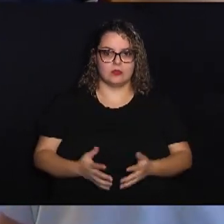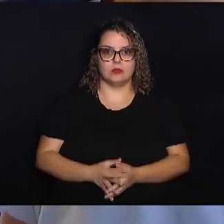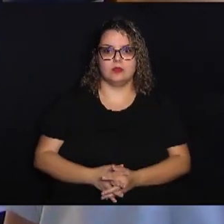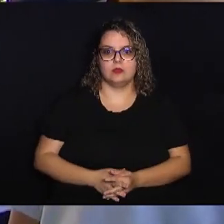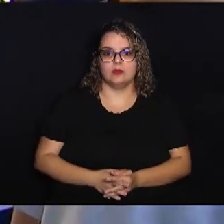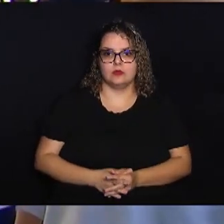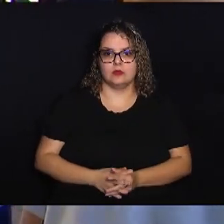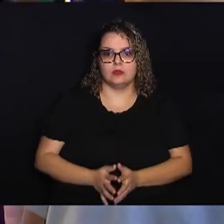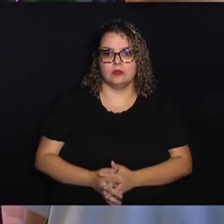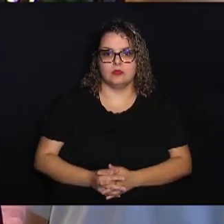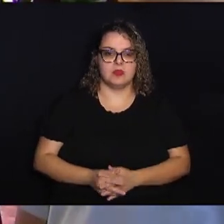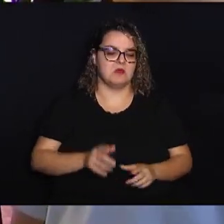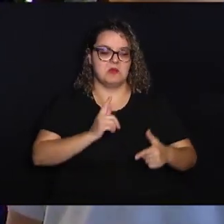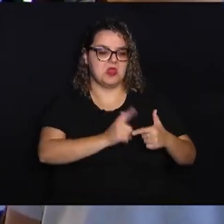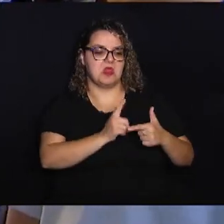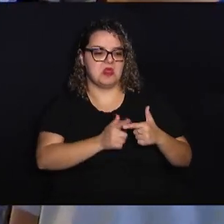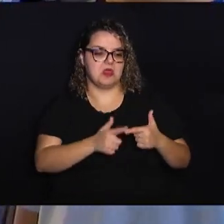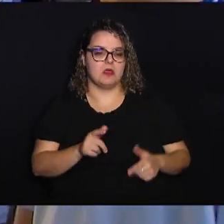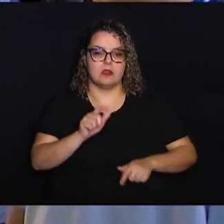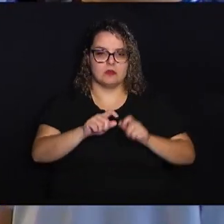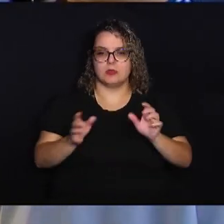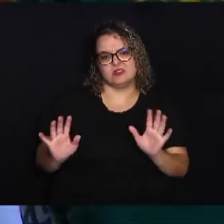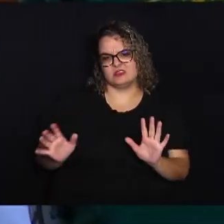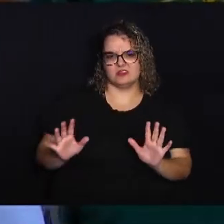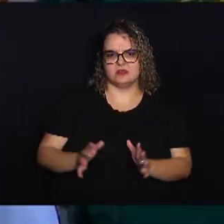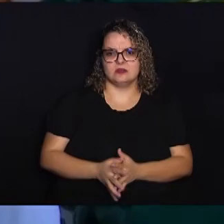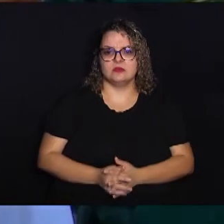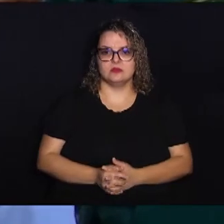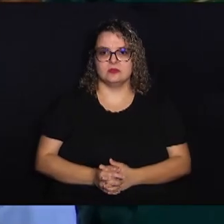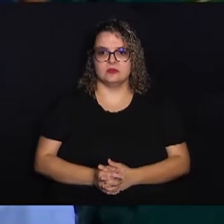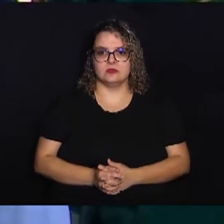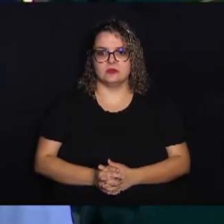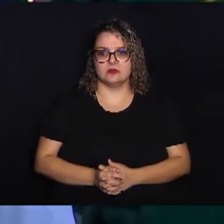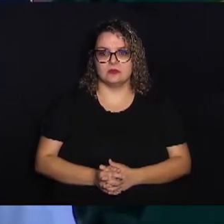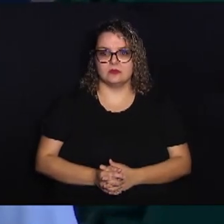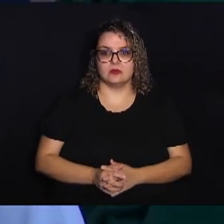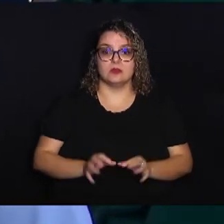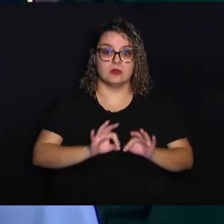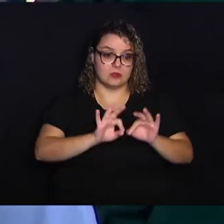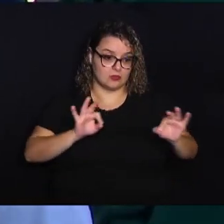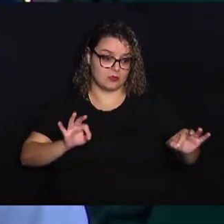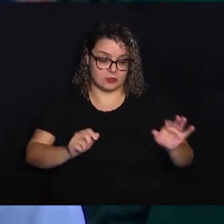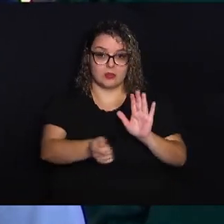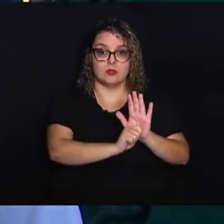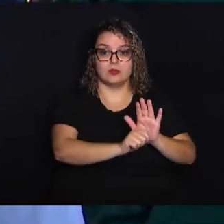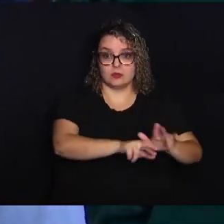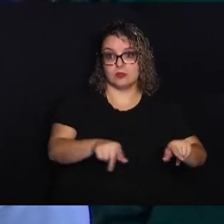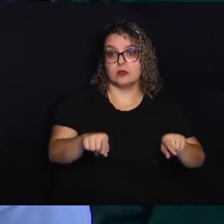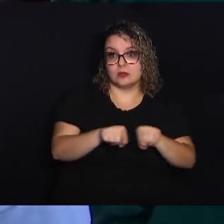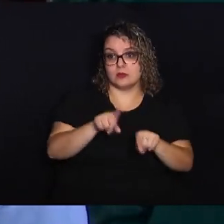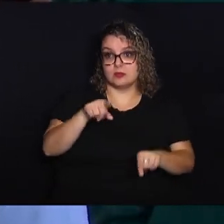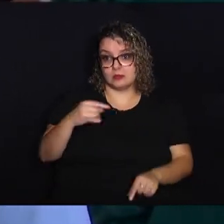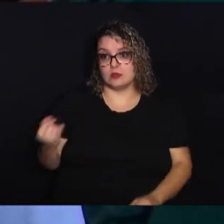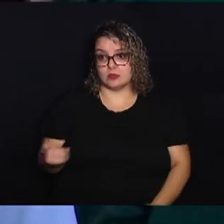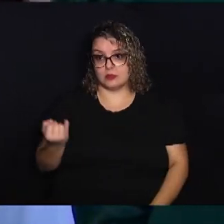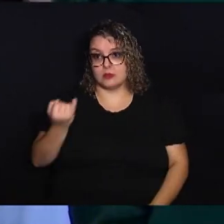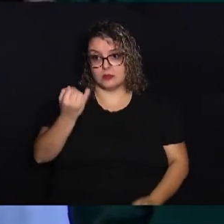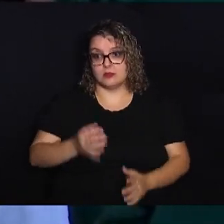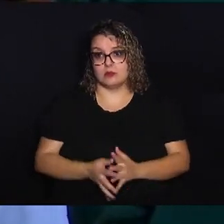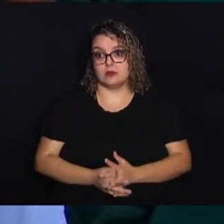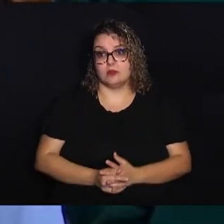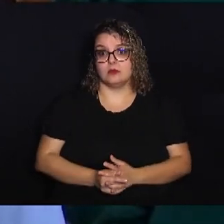quem, e aquela sensação de dever cumprido, aquela sensação de que você pode sim salvar uma vida. Isso é bom demais. Então